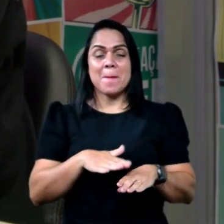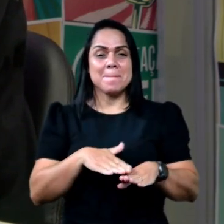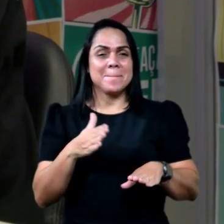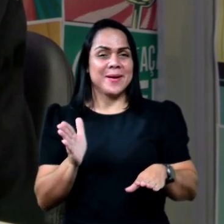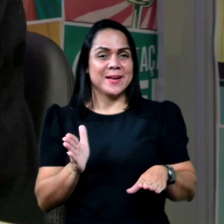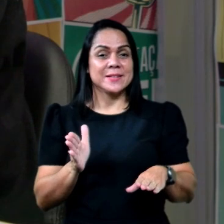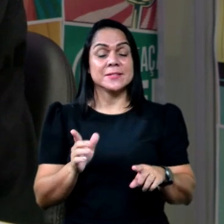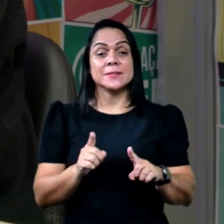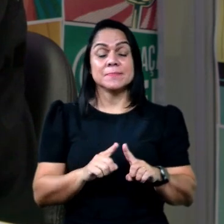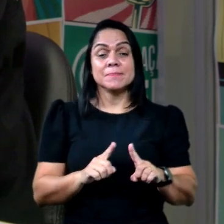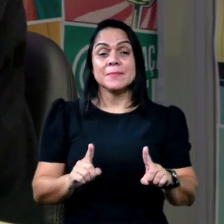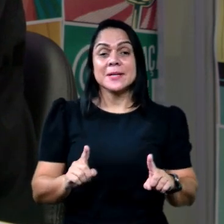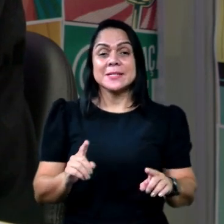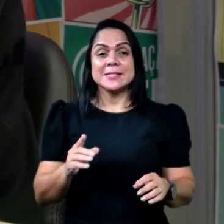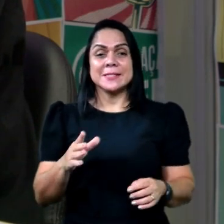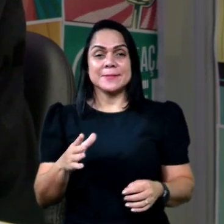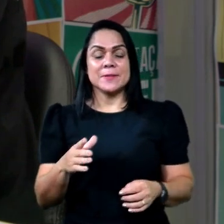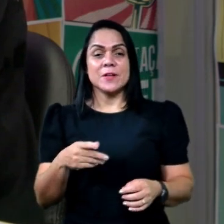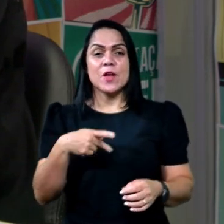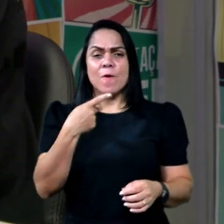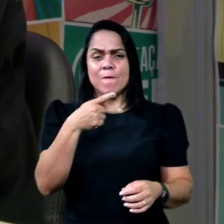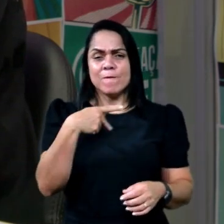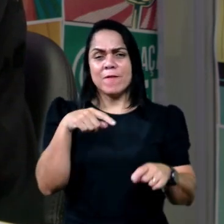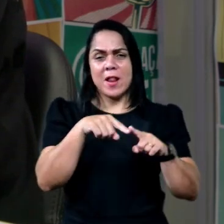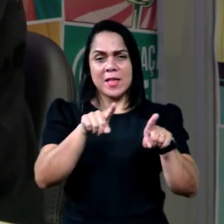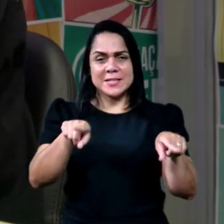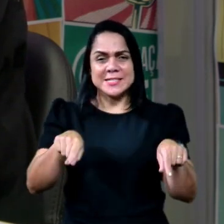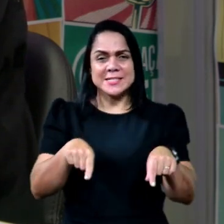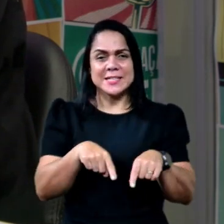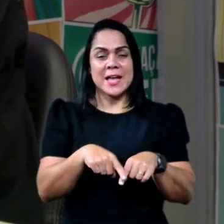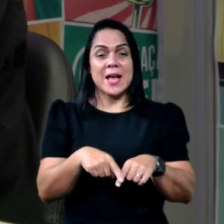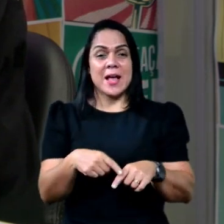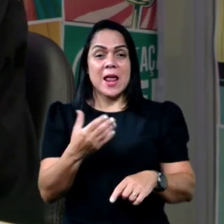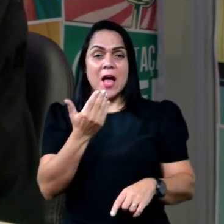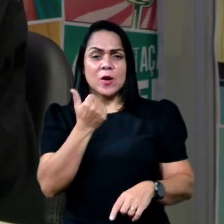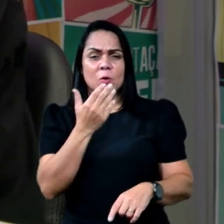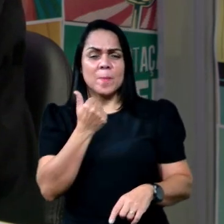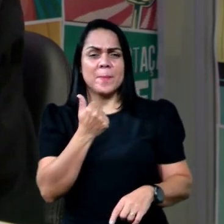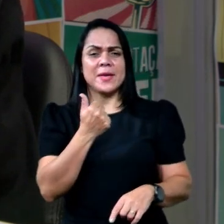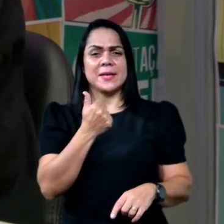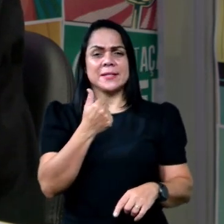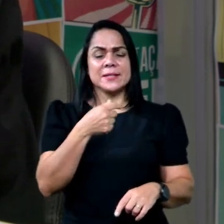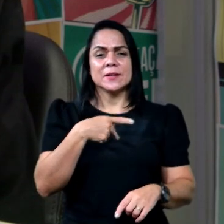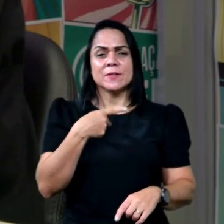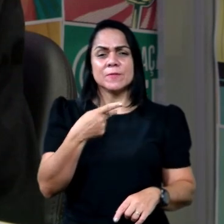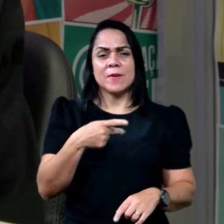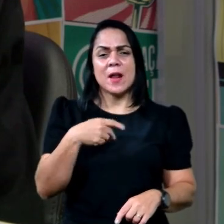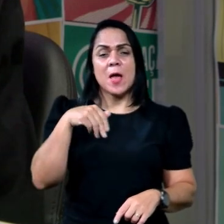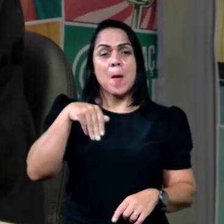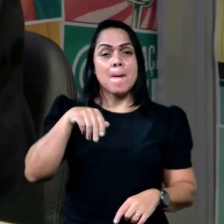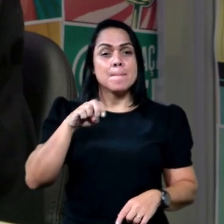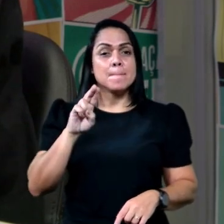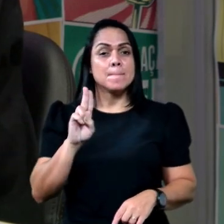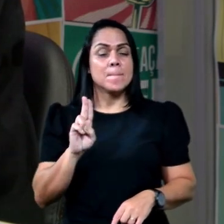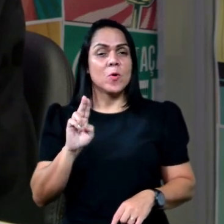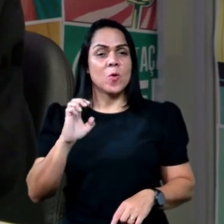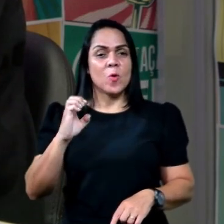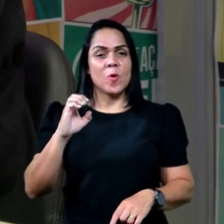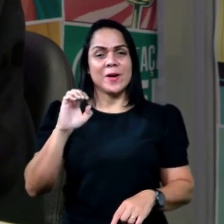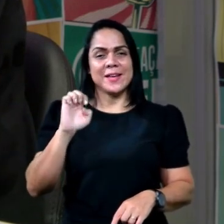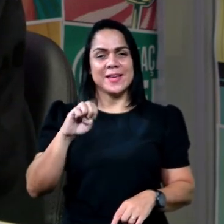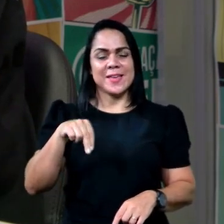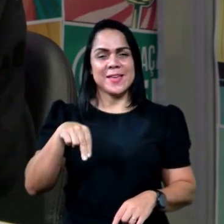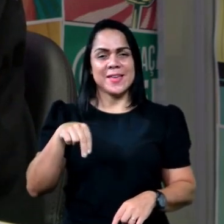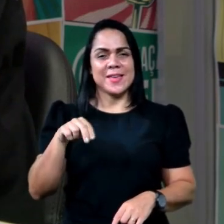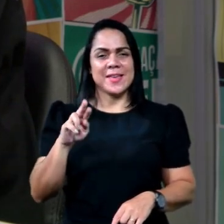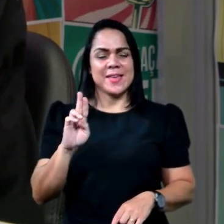a comida, eu falo isso em sala de aula, eu acho que a comida que fala muito sobre mim seria a moqueca. Eu acho que a moqueca baiana,